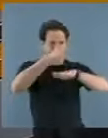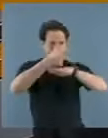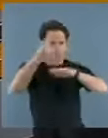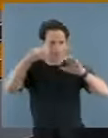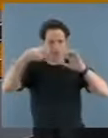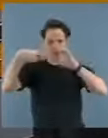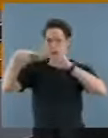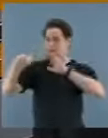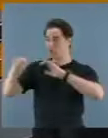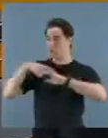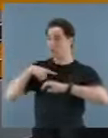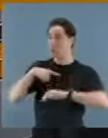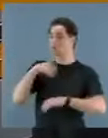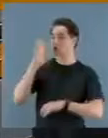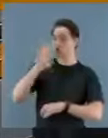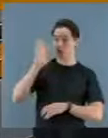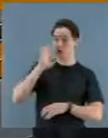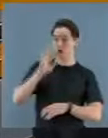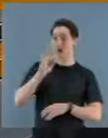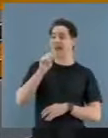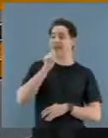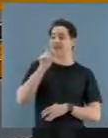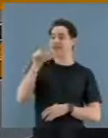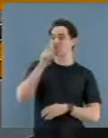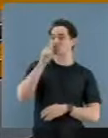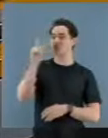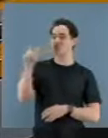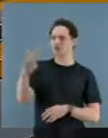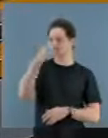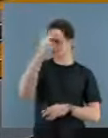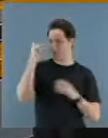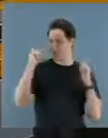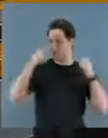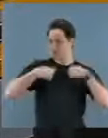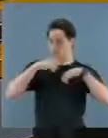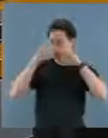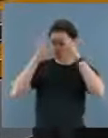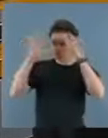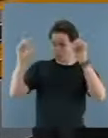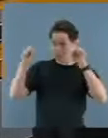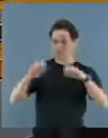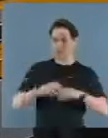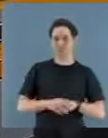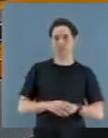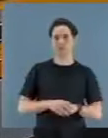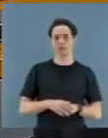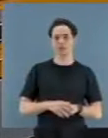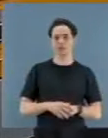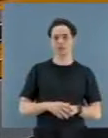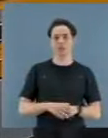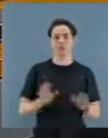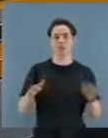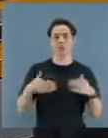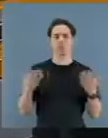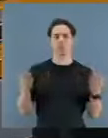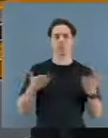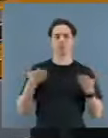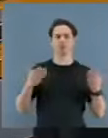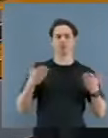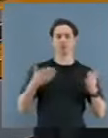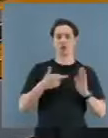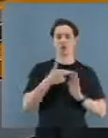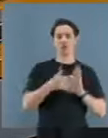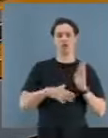bonito, ainda xingou os ministros do Supremo. Nem vou perguntar mais sobre isso. Eu vou aqui agora para o relatório do COAF